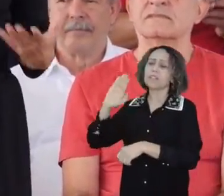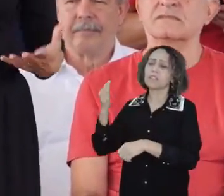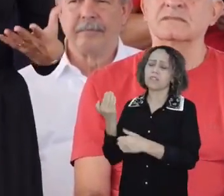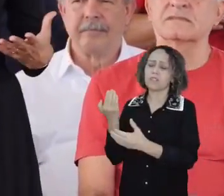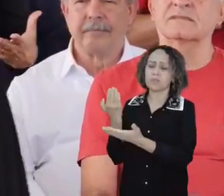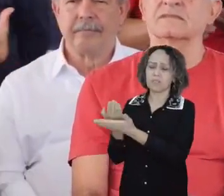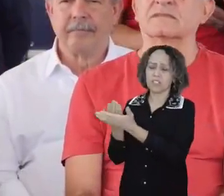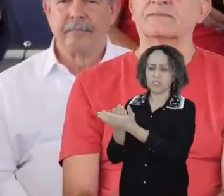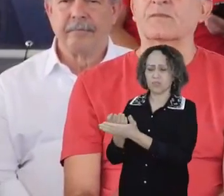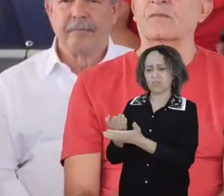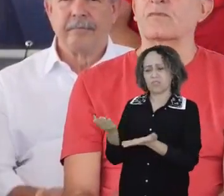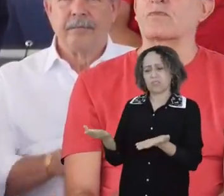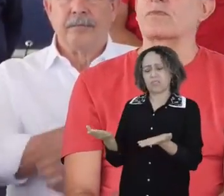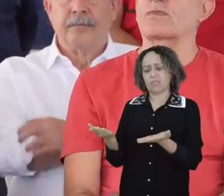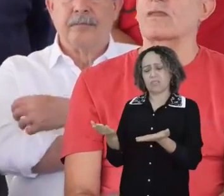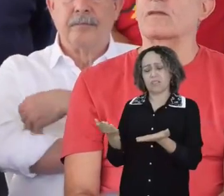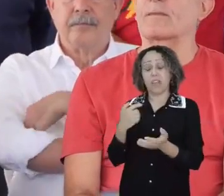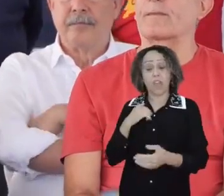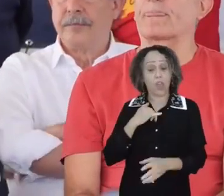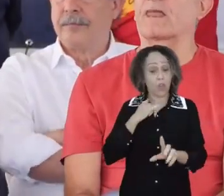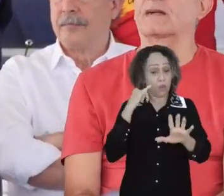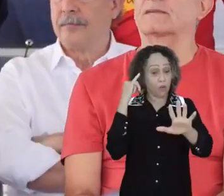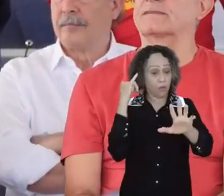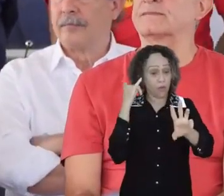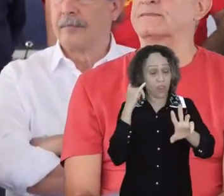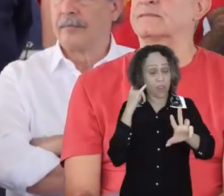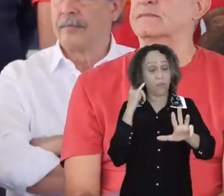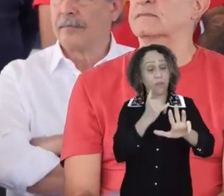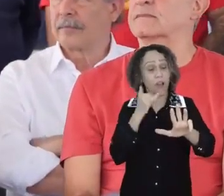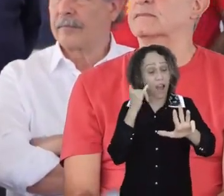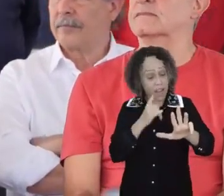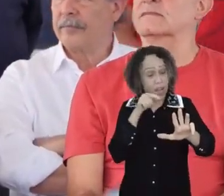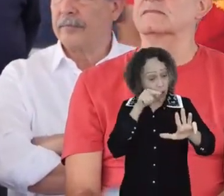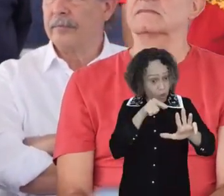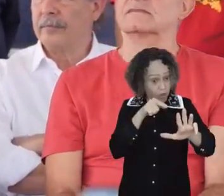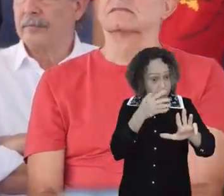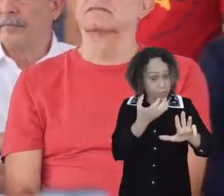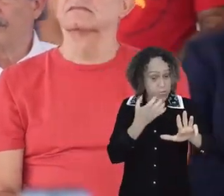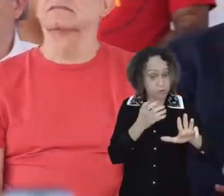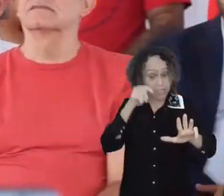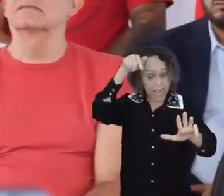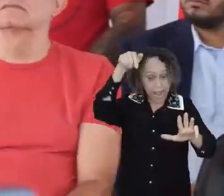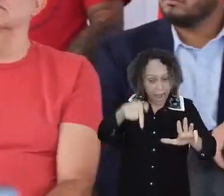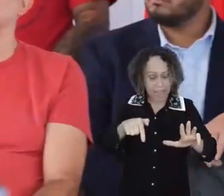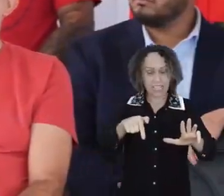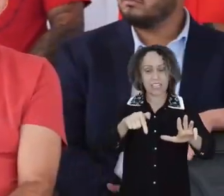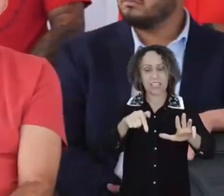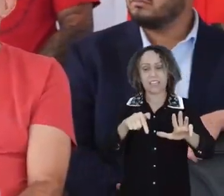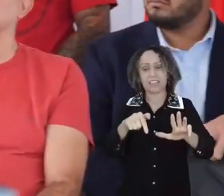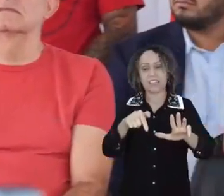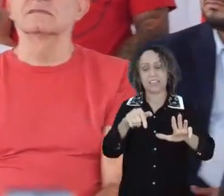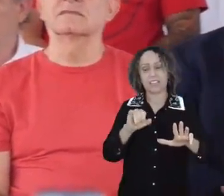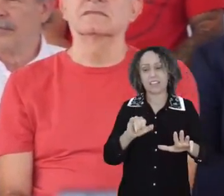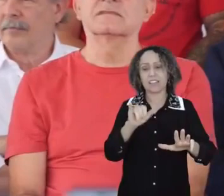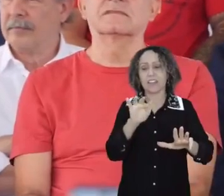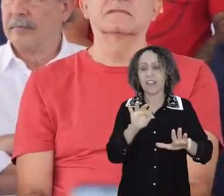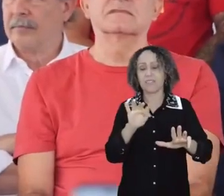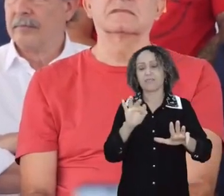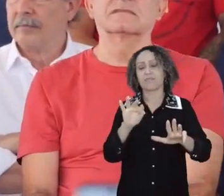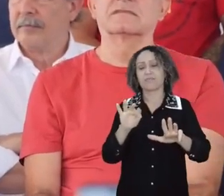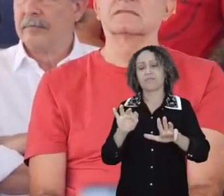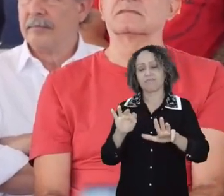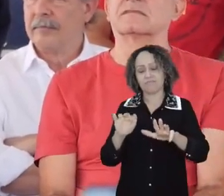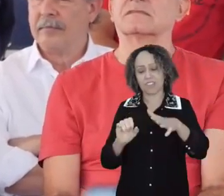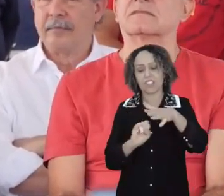também fez política para a juventude. E hoje, você fez muito Infet. aqui em Contagem